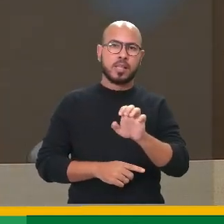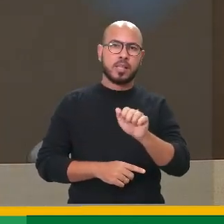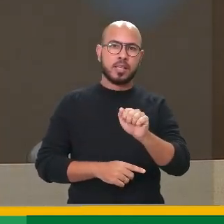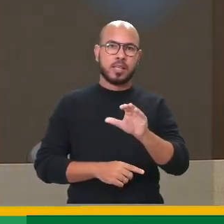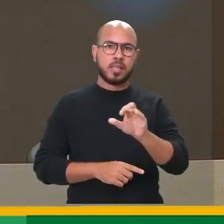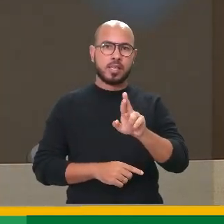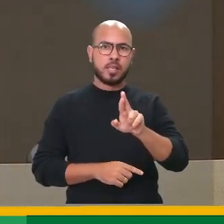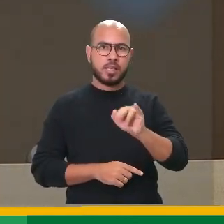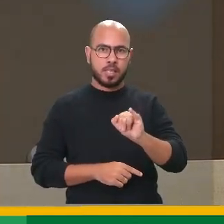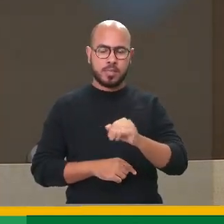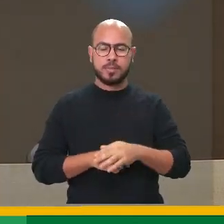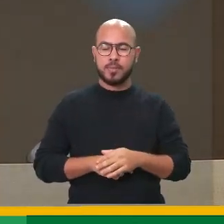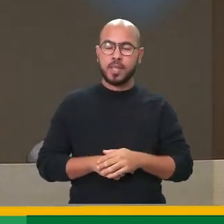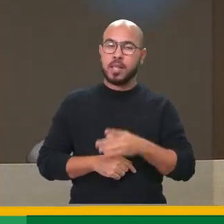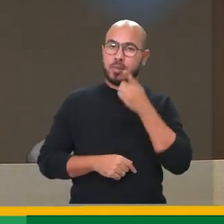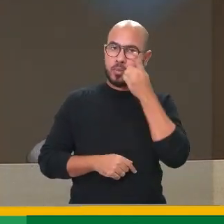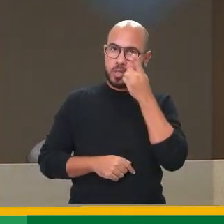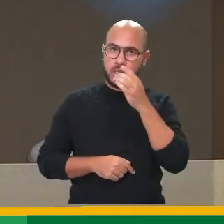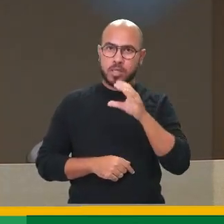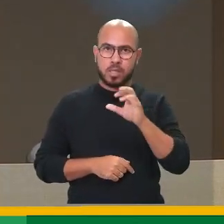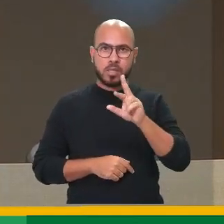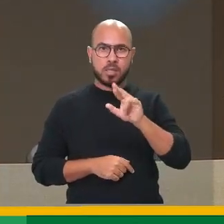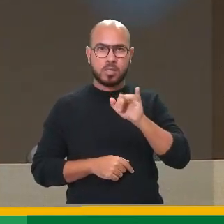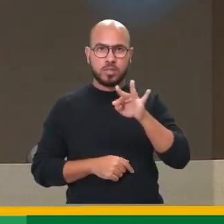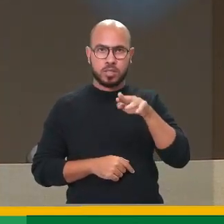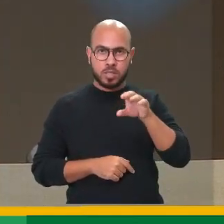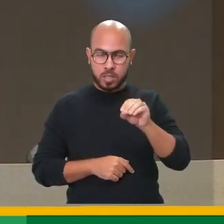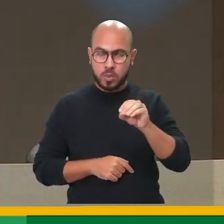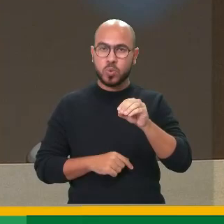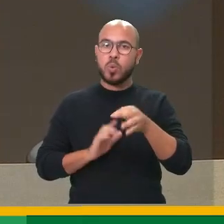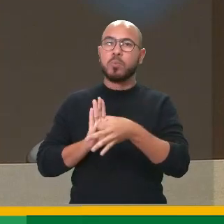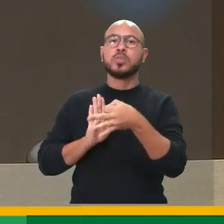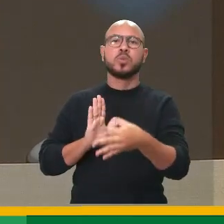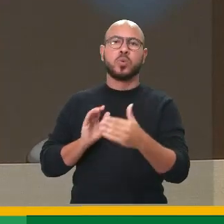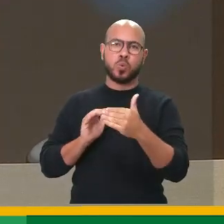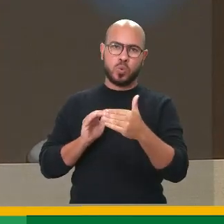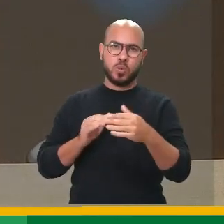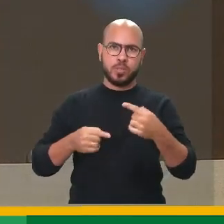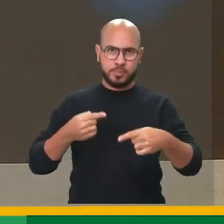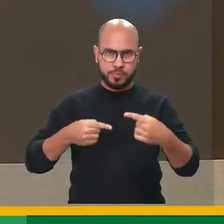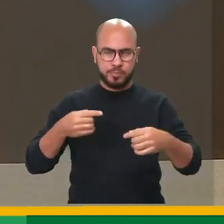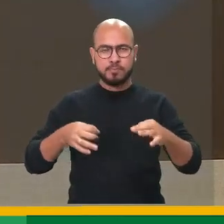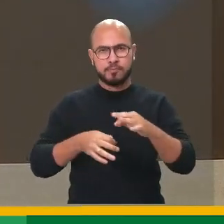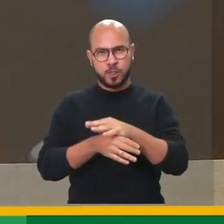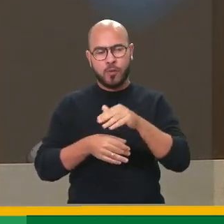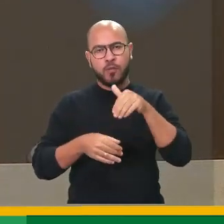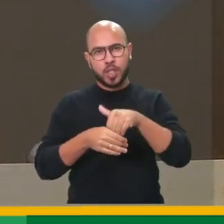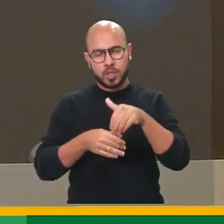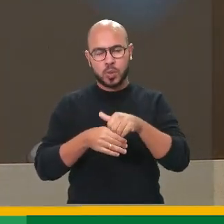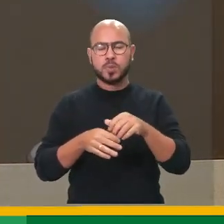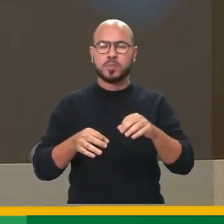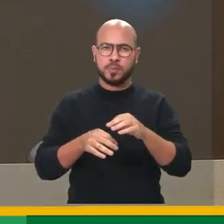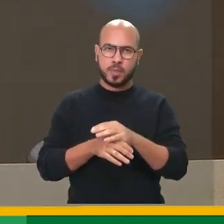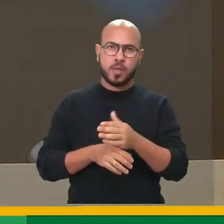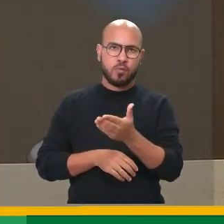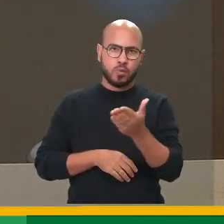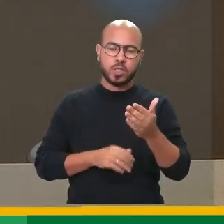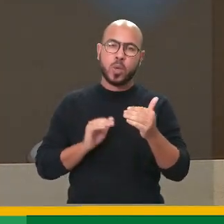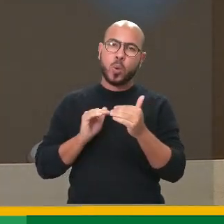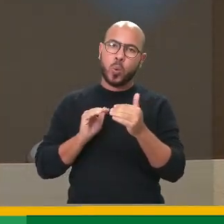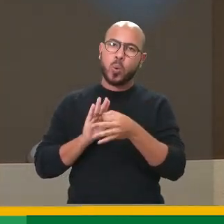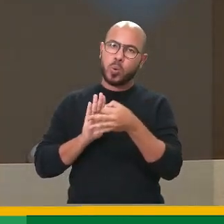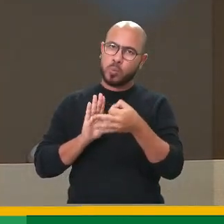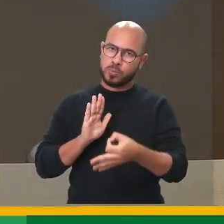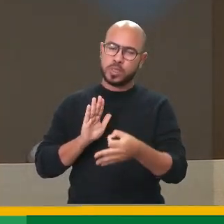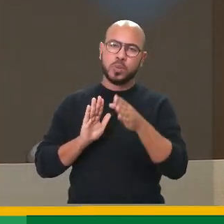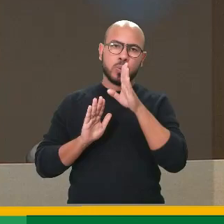parecer favorável à matéria o projeto está em discussão encerrado em votação encerrada os deputados que Concorde com o parecer